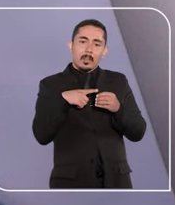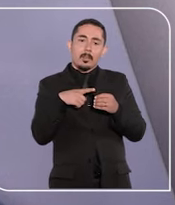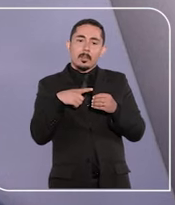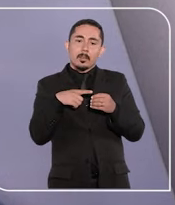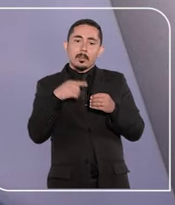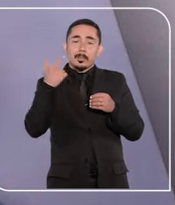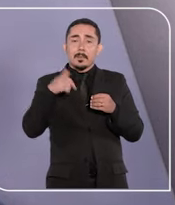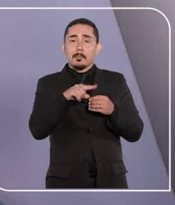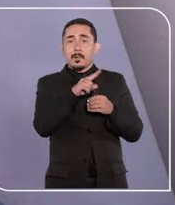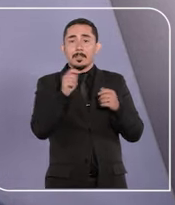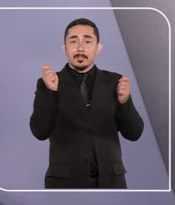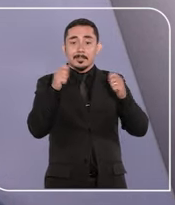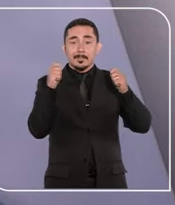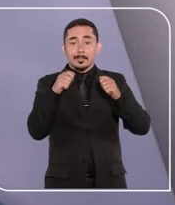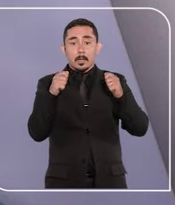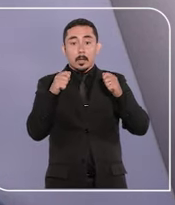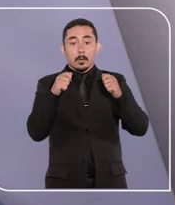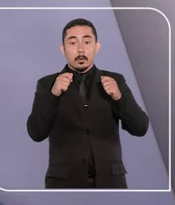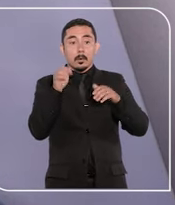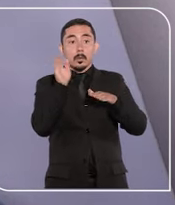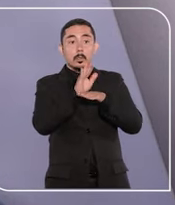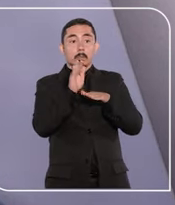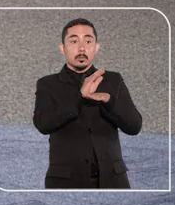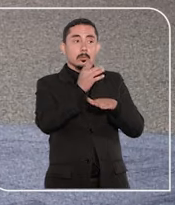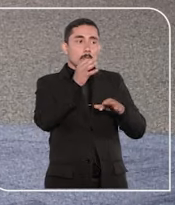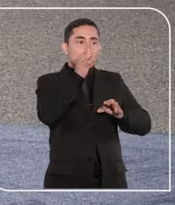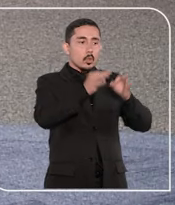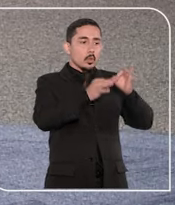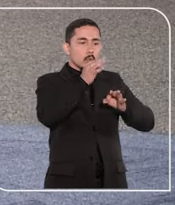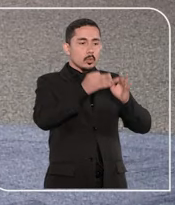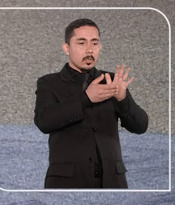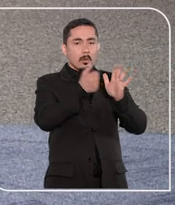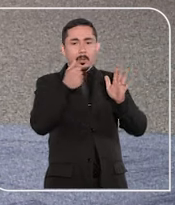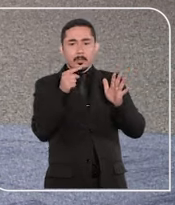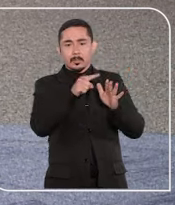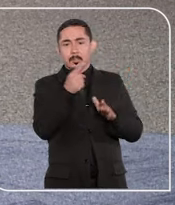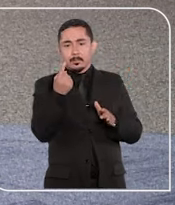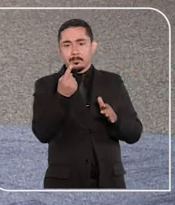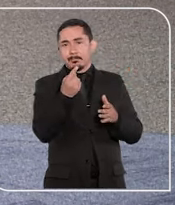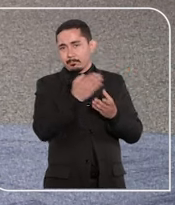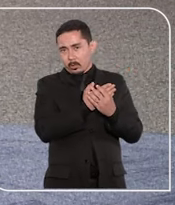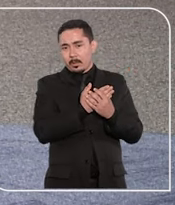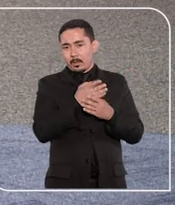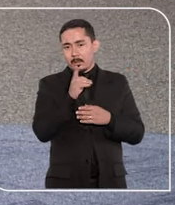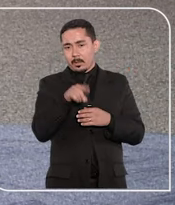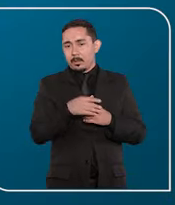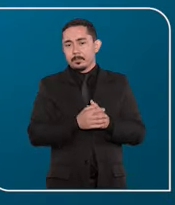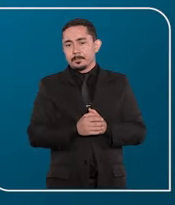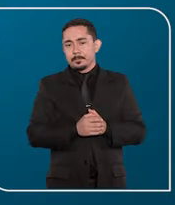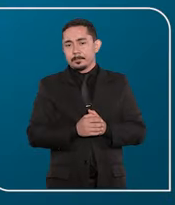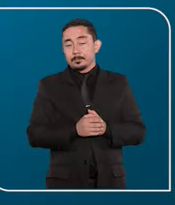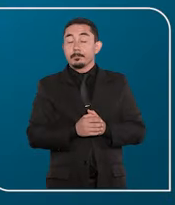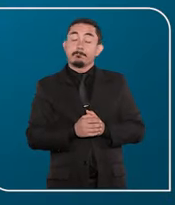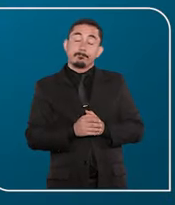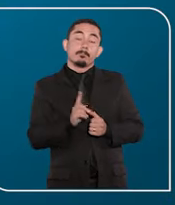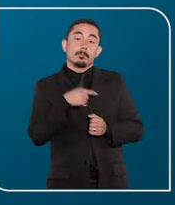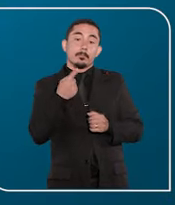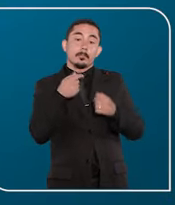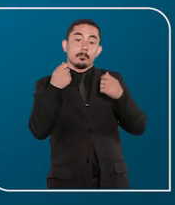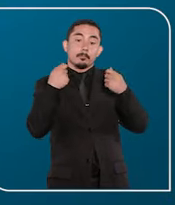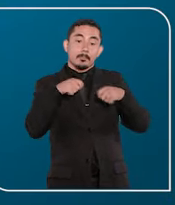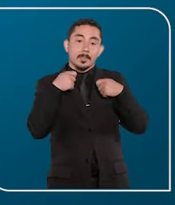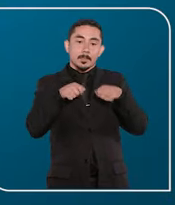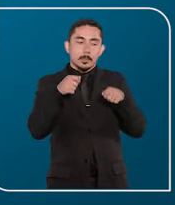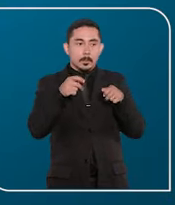devem contribuir para a não judicialização das demandas? Para te responder isso, a gente tem um pouquinho mais longe, né? Nós temos que enxergar